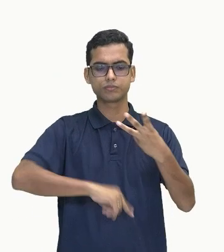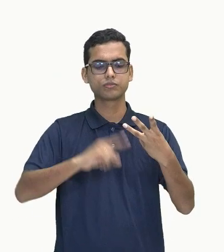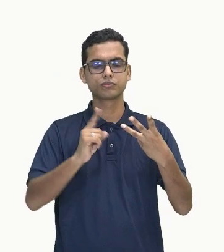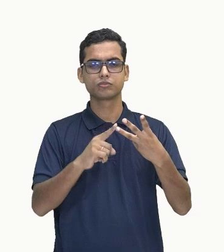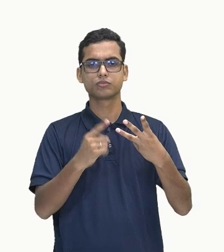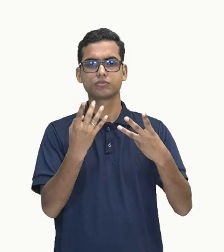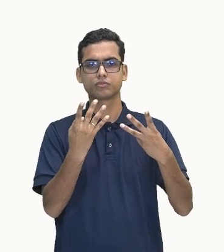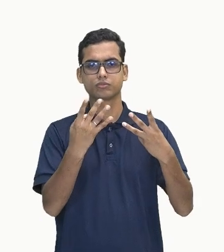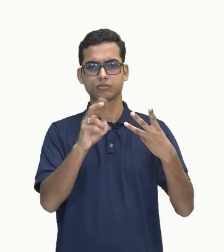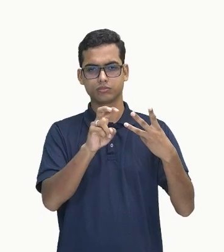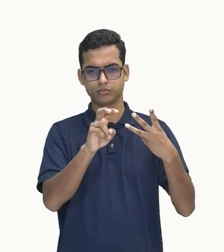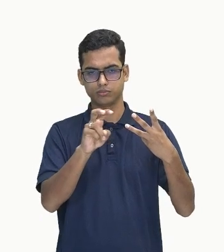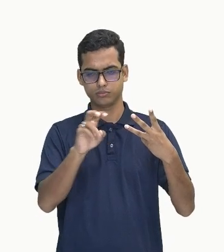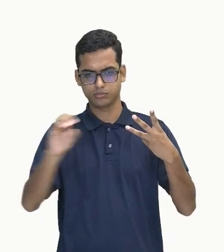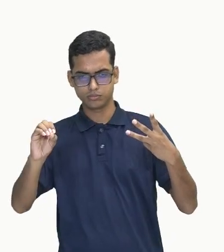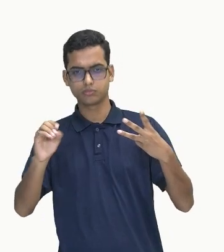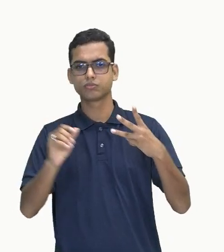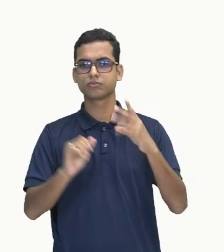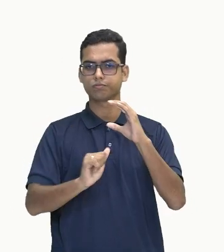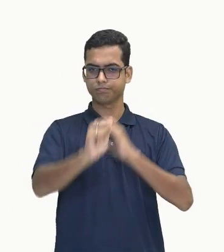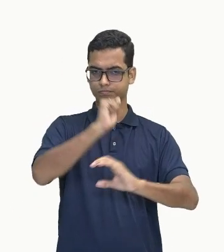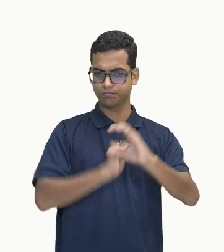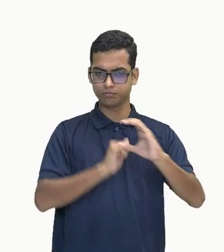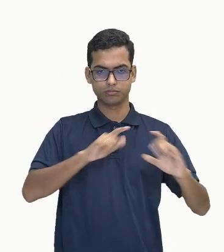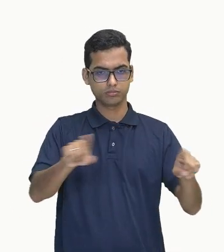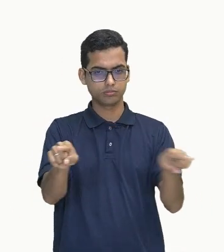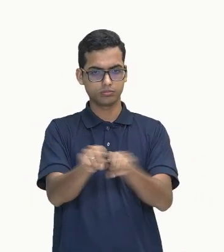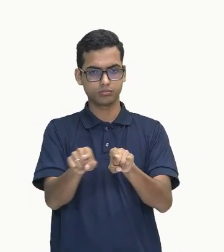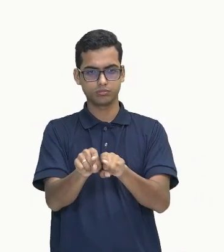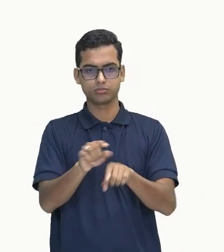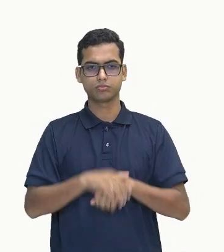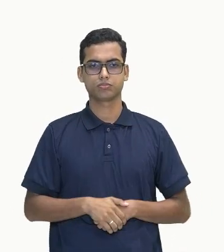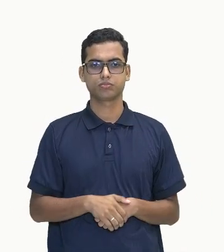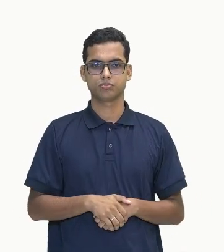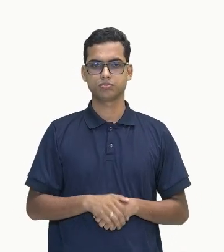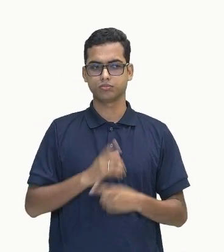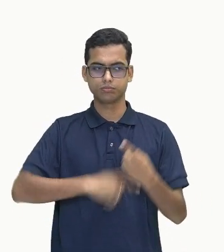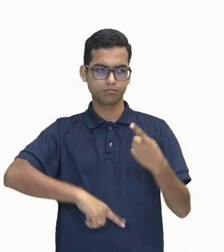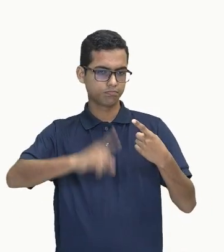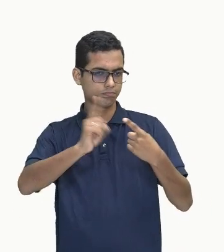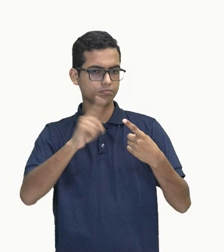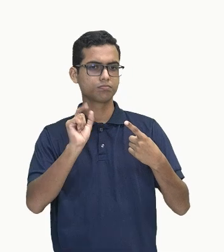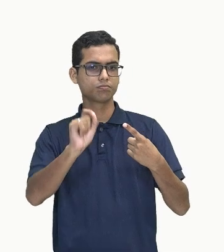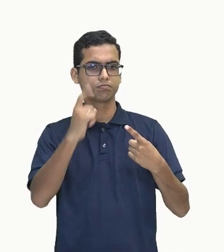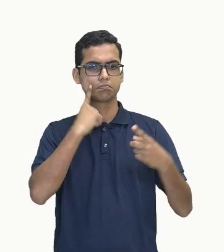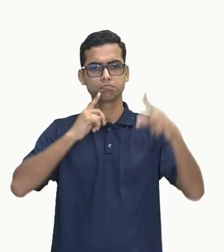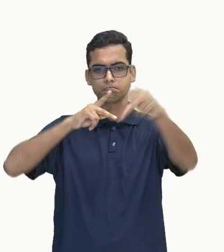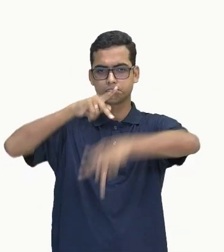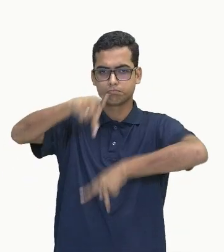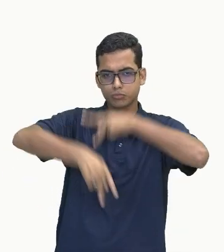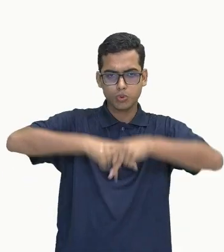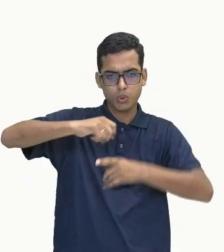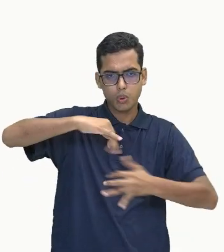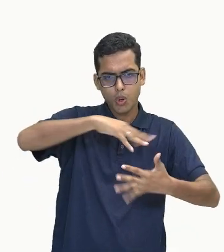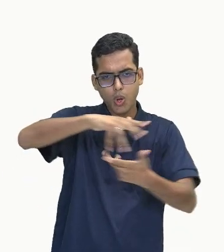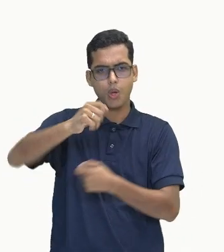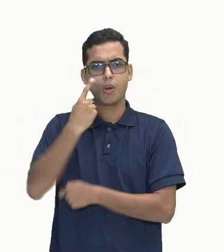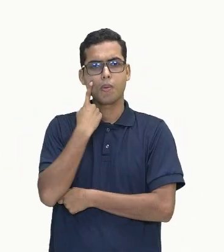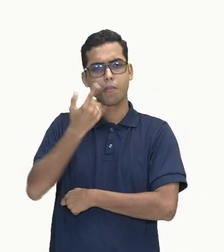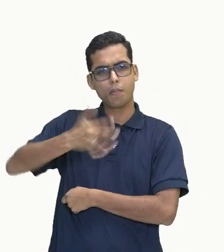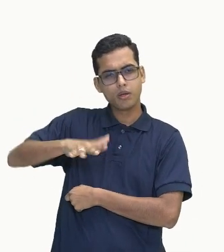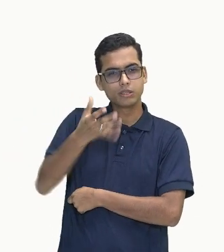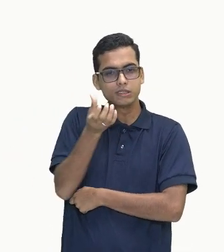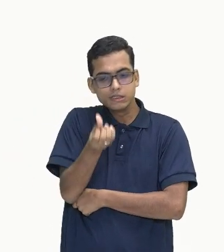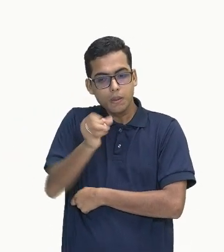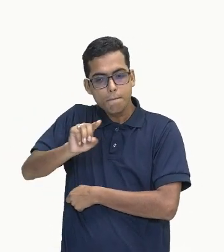temos alguns acontecimentos, né? Como, por exemplo, em 5.000 antes de Cristo, nós temos uma população mundial aí de aproximadamente 6